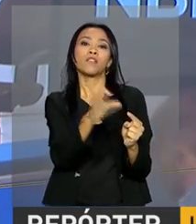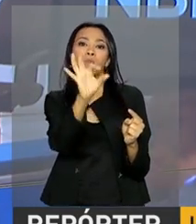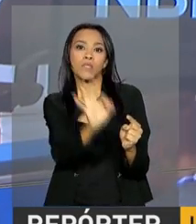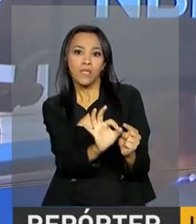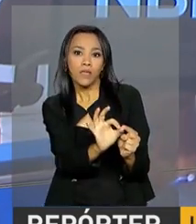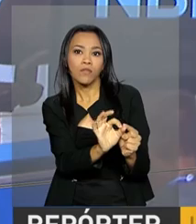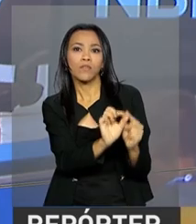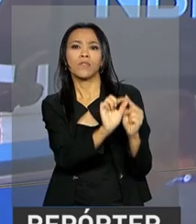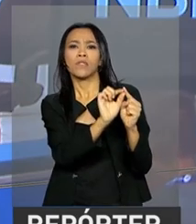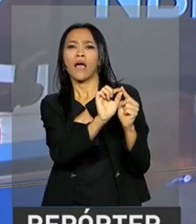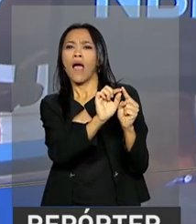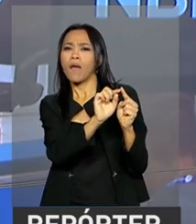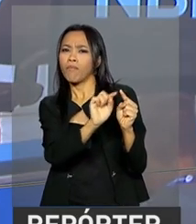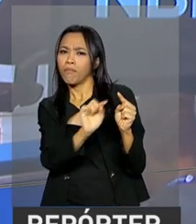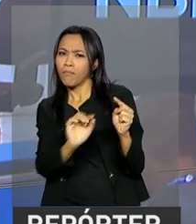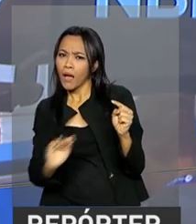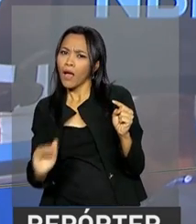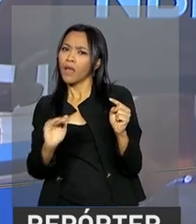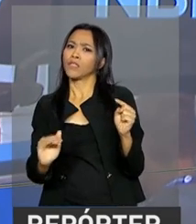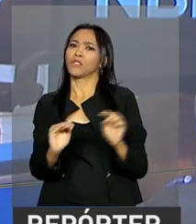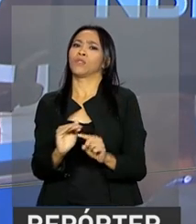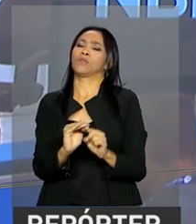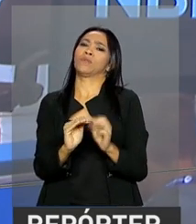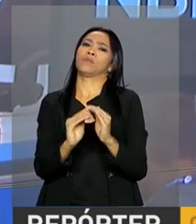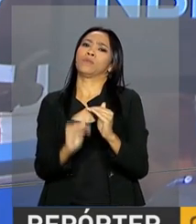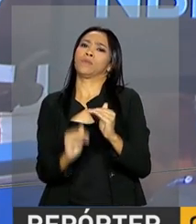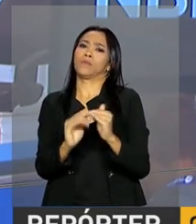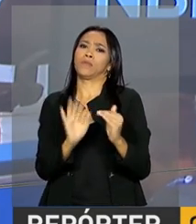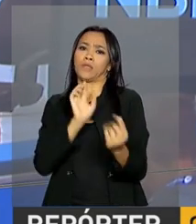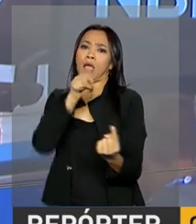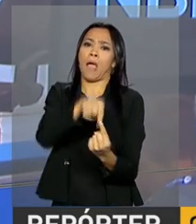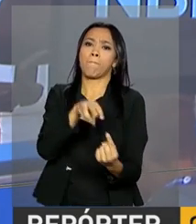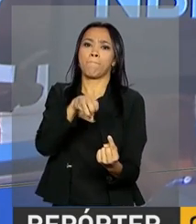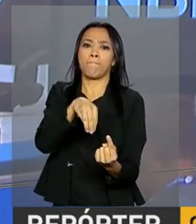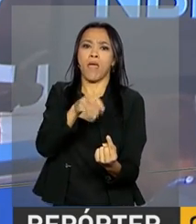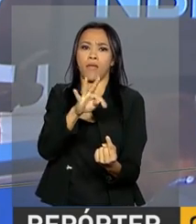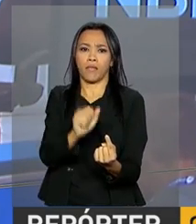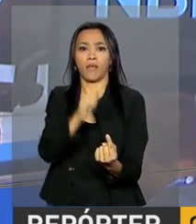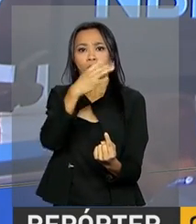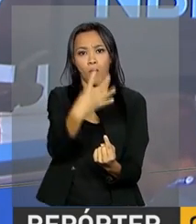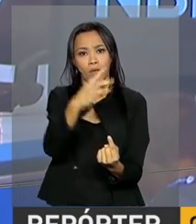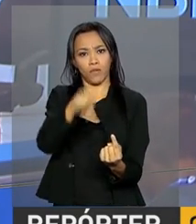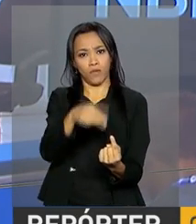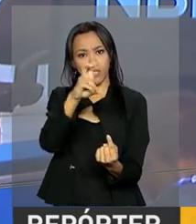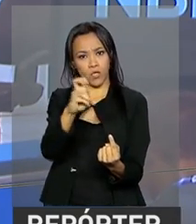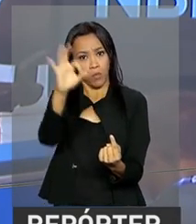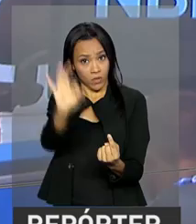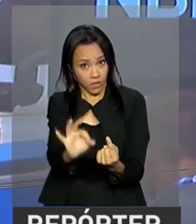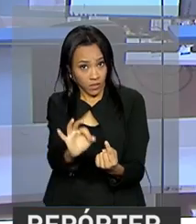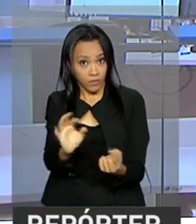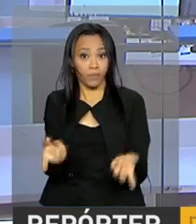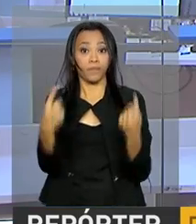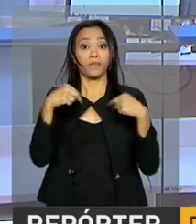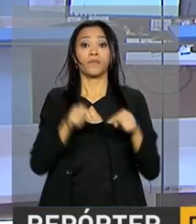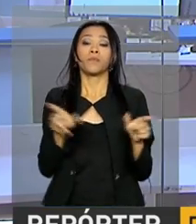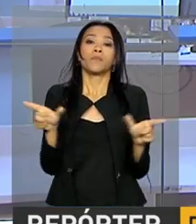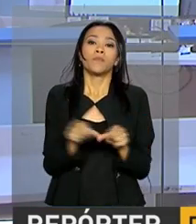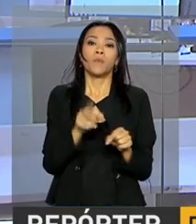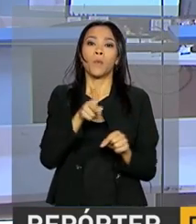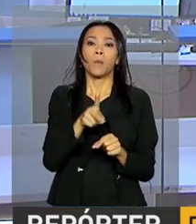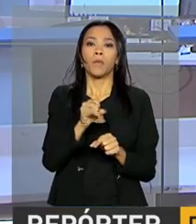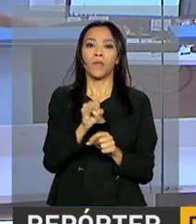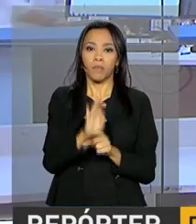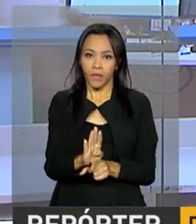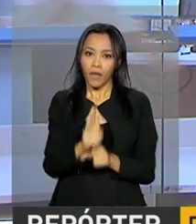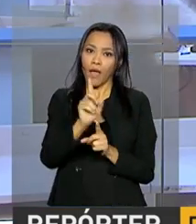por ficando assim abaixo do centro da Meta que é de 45% para o PIB a estimativa